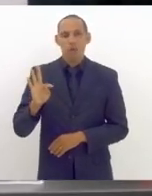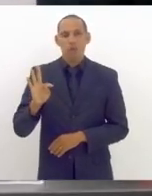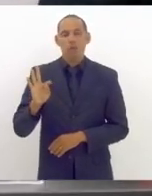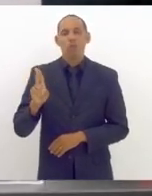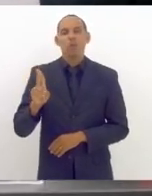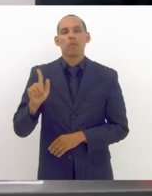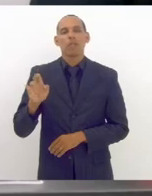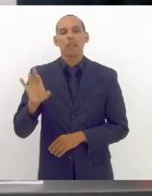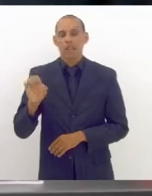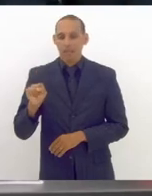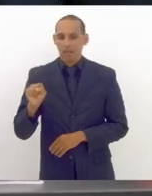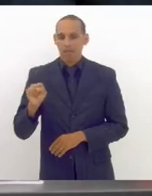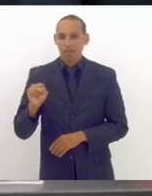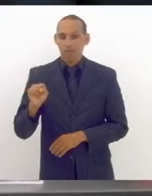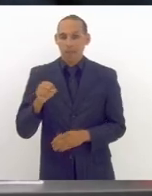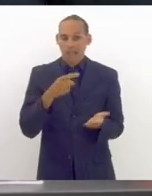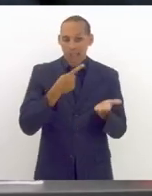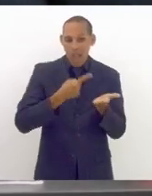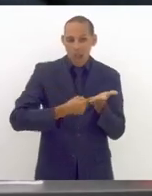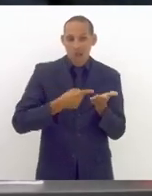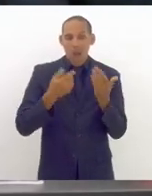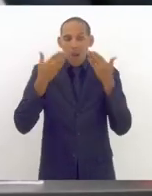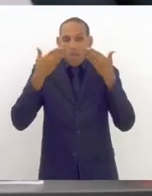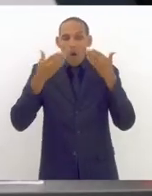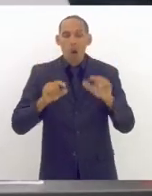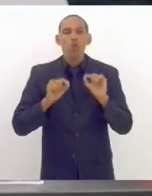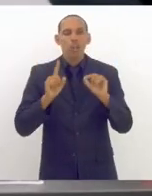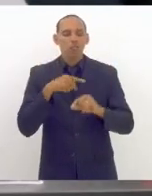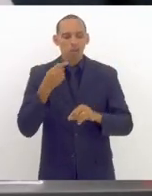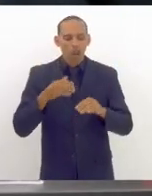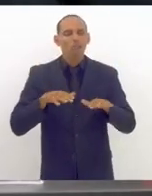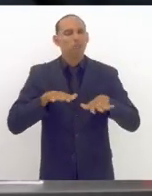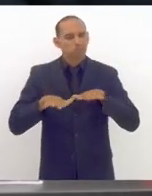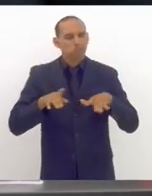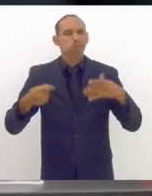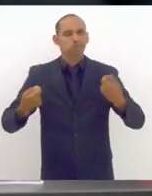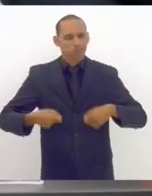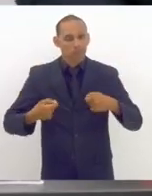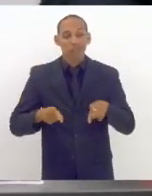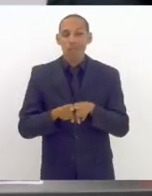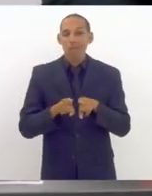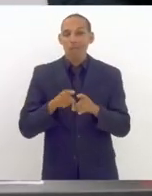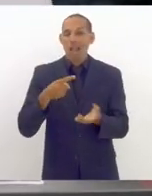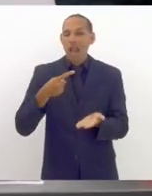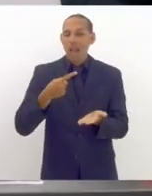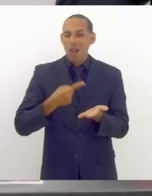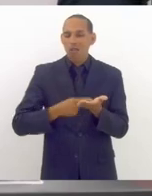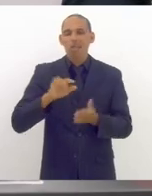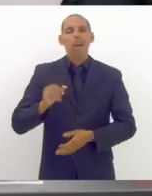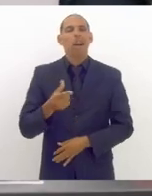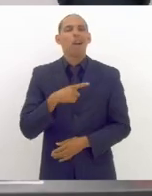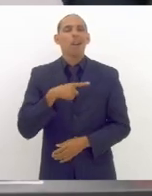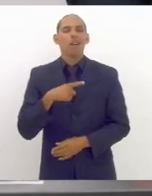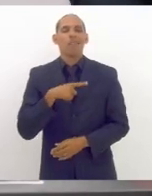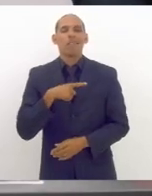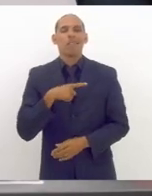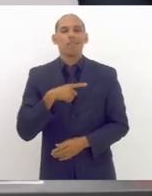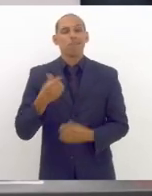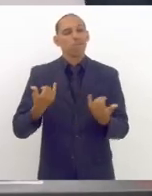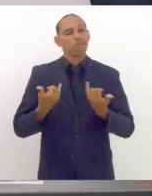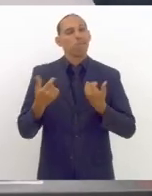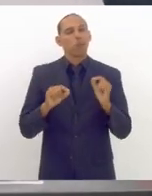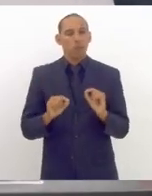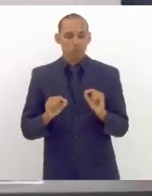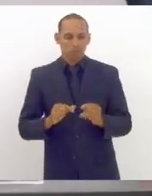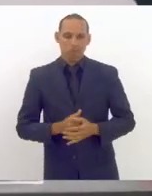para dizer o seguinte temos que nos mover digo mais o acordo ainda tem mais uma vantagem de fundo estamos dizendo o